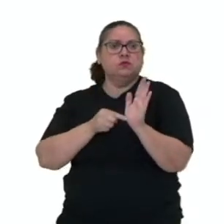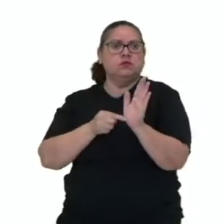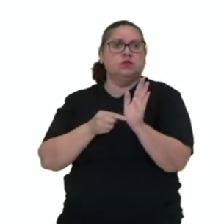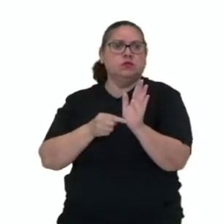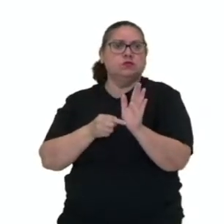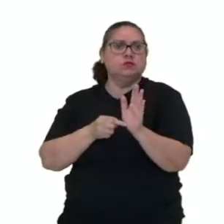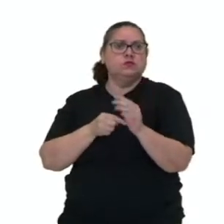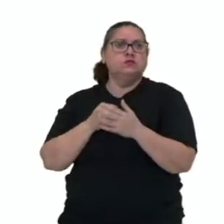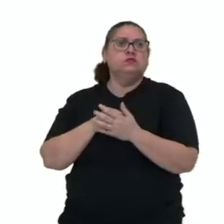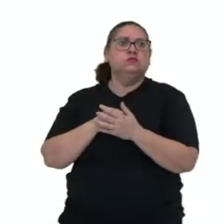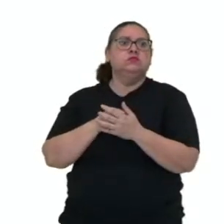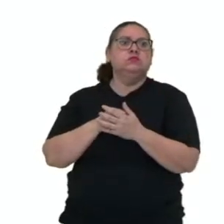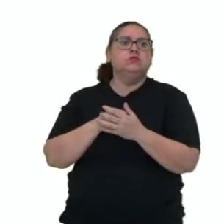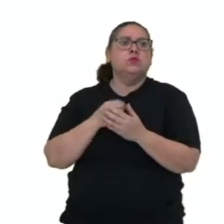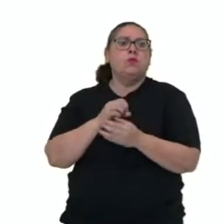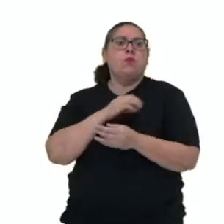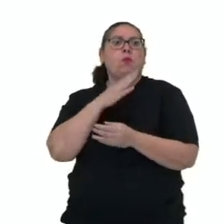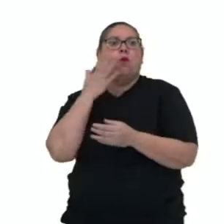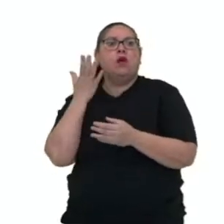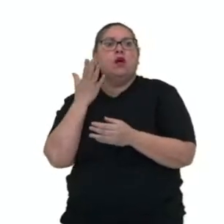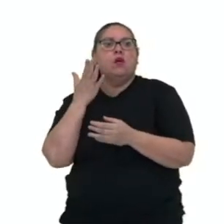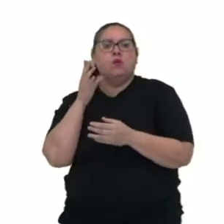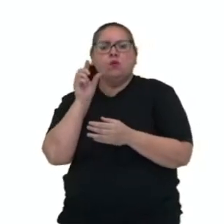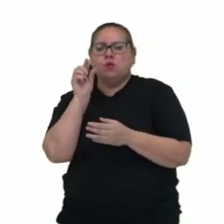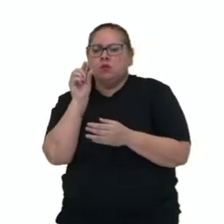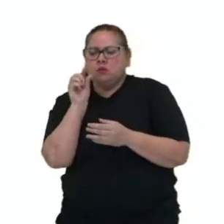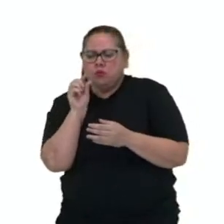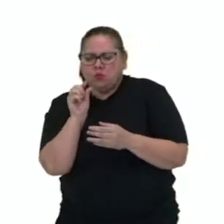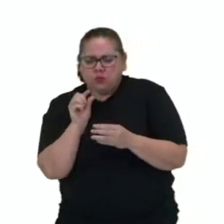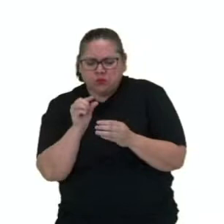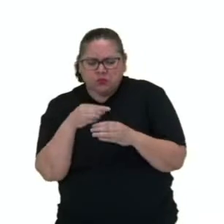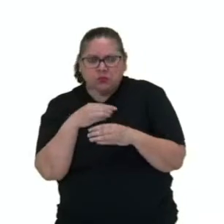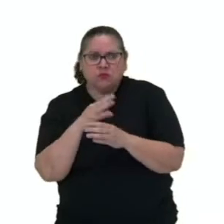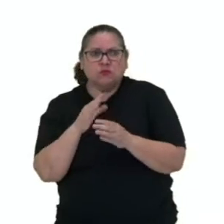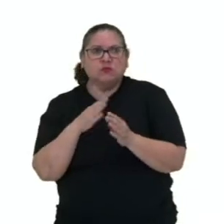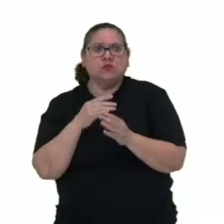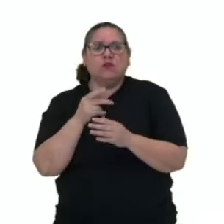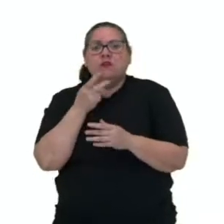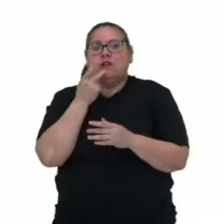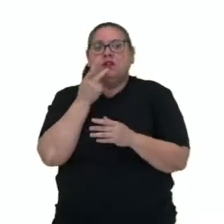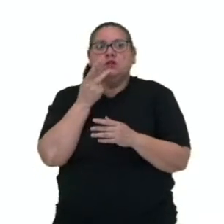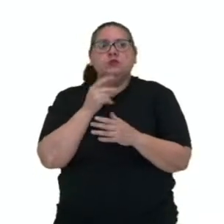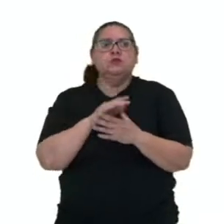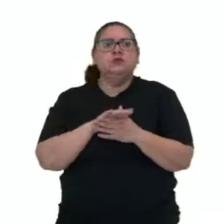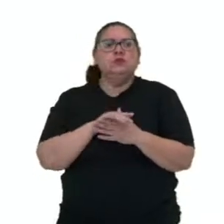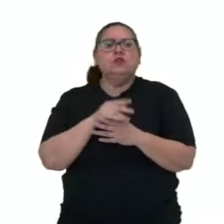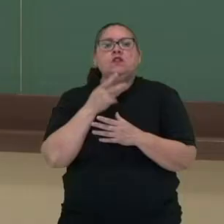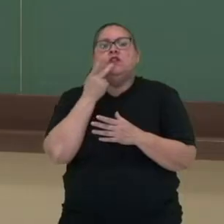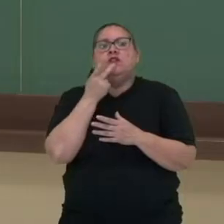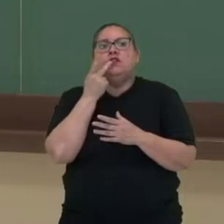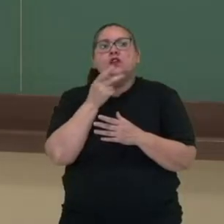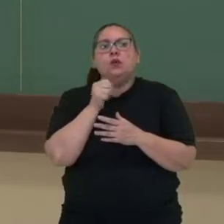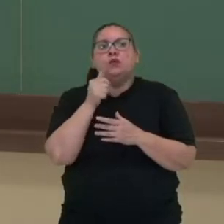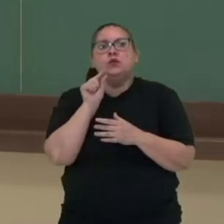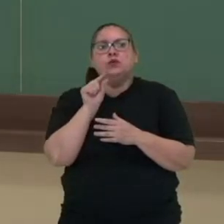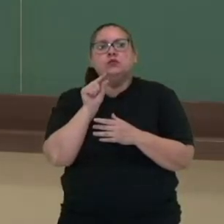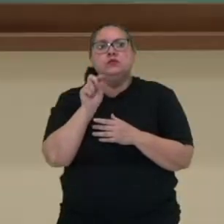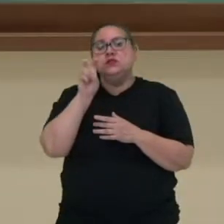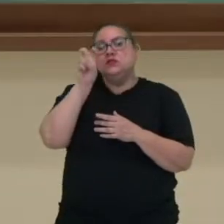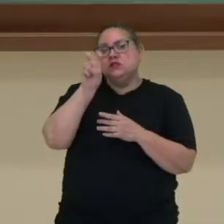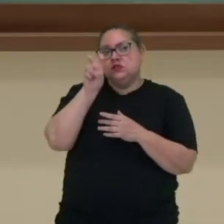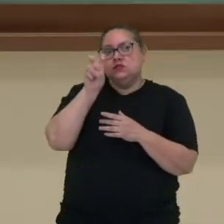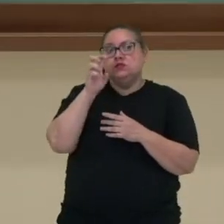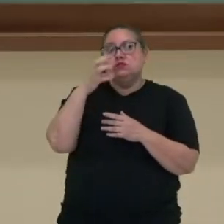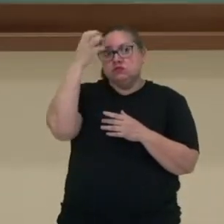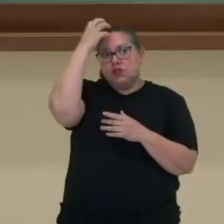apresentam. Qual micro-organismo não citamos? Então vamos falar um pouquinho dos 5